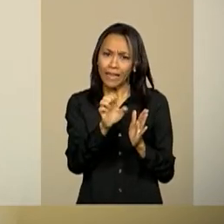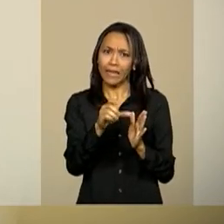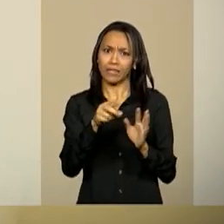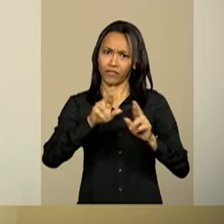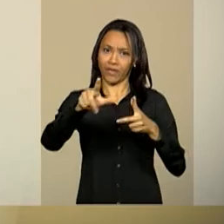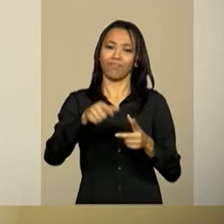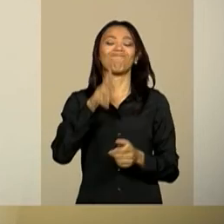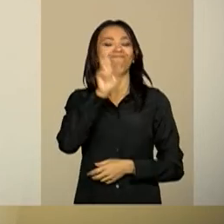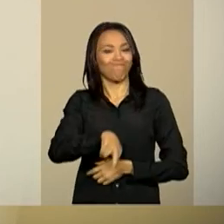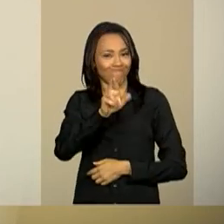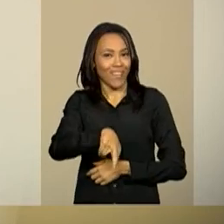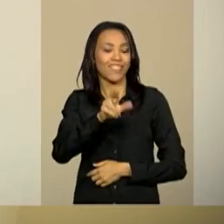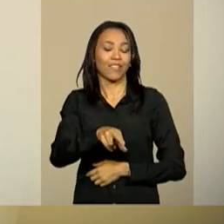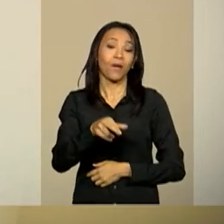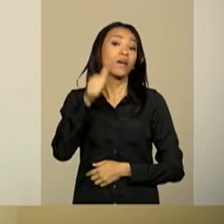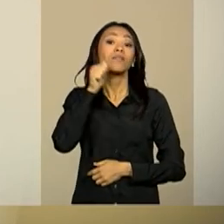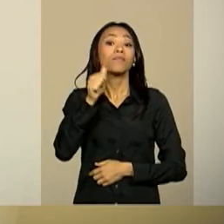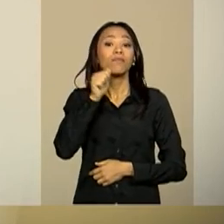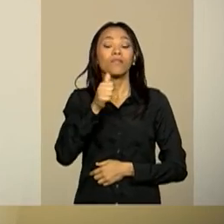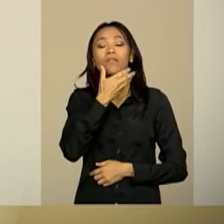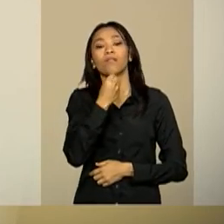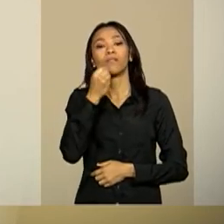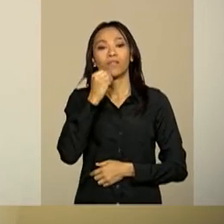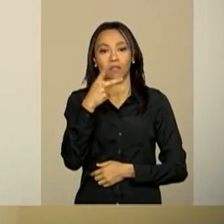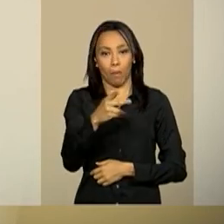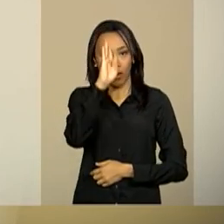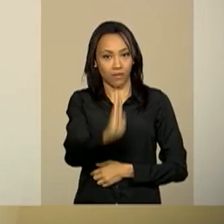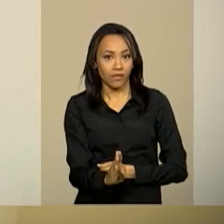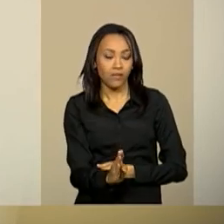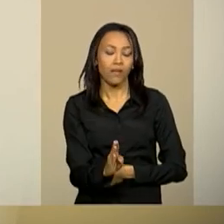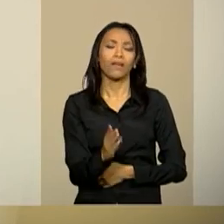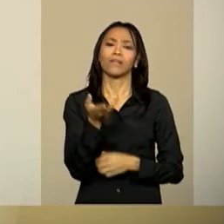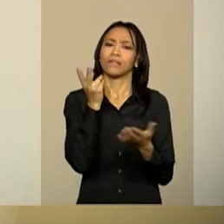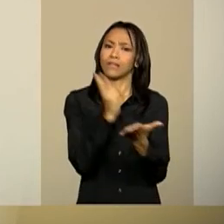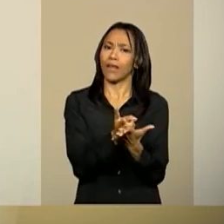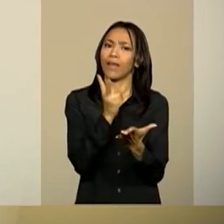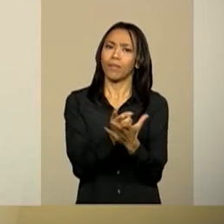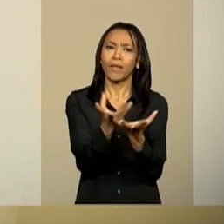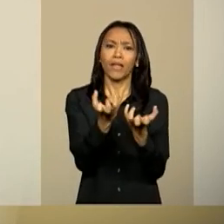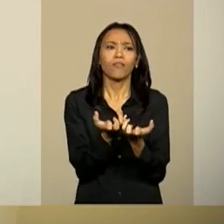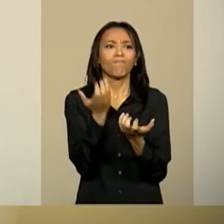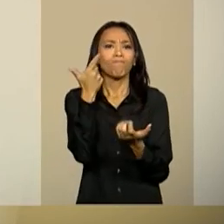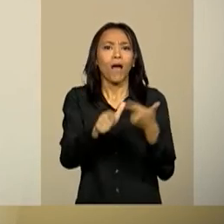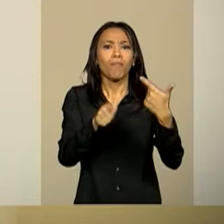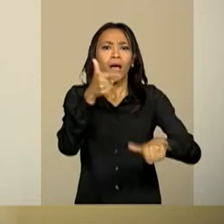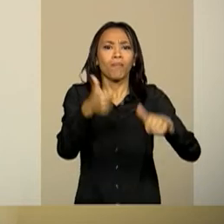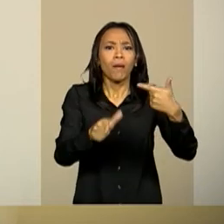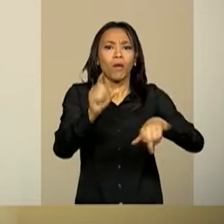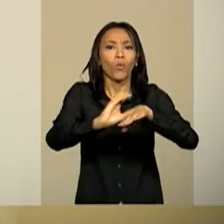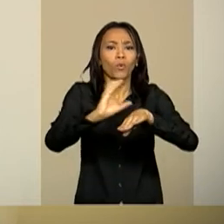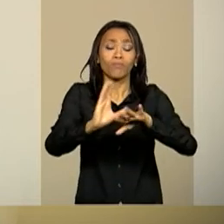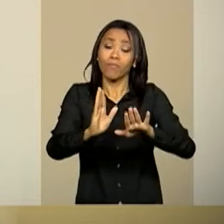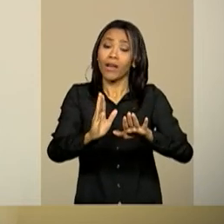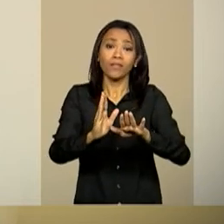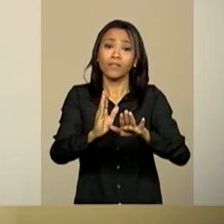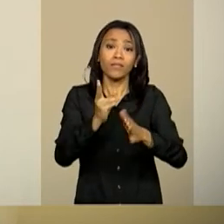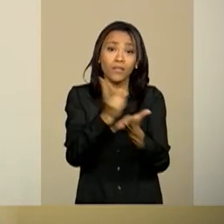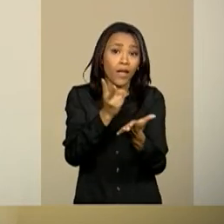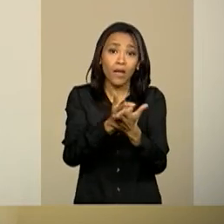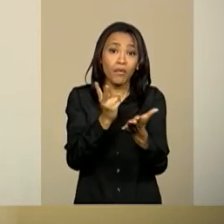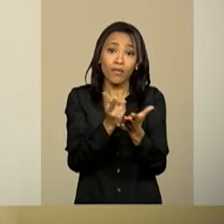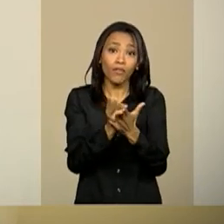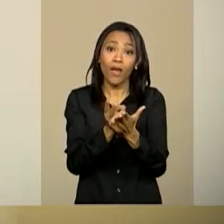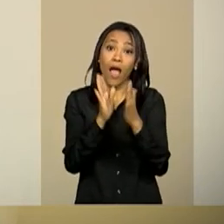são as brasileiras e os brasileiros sempre quiseram se capacitar mas nem sempre isso o